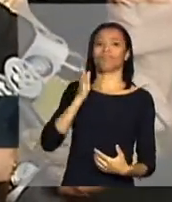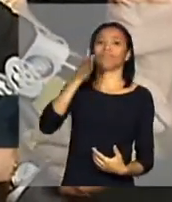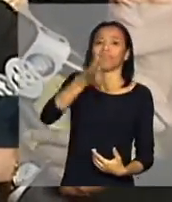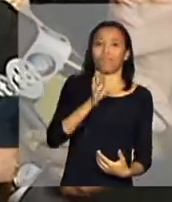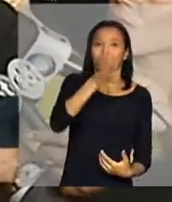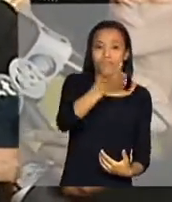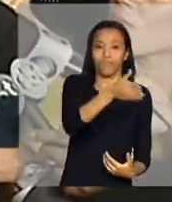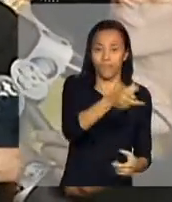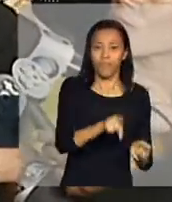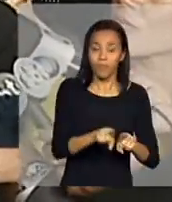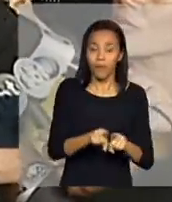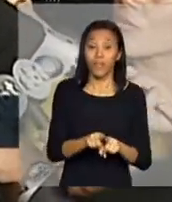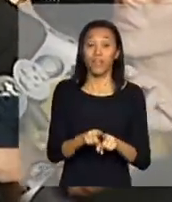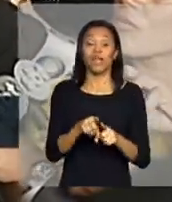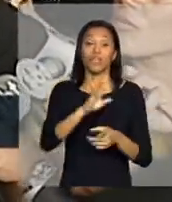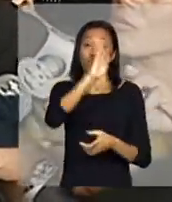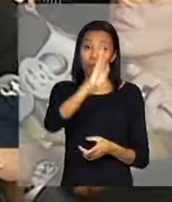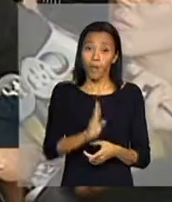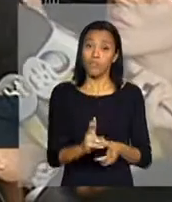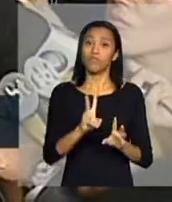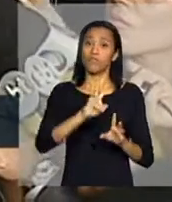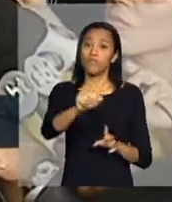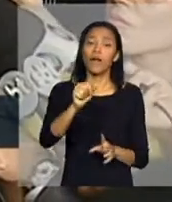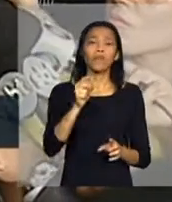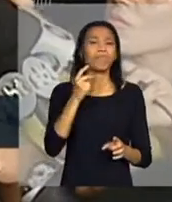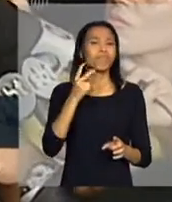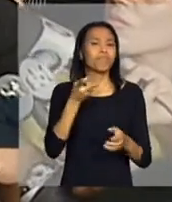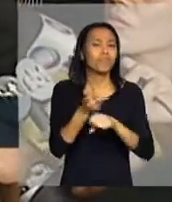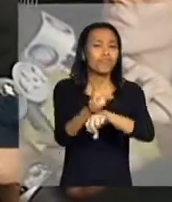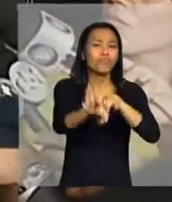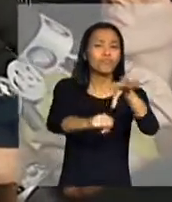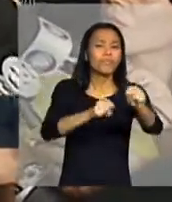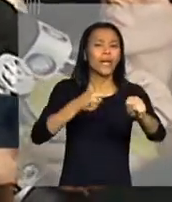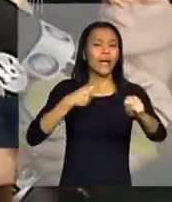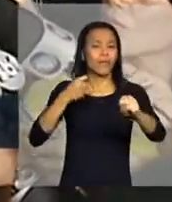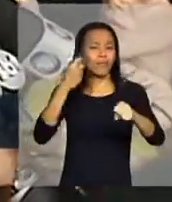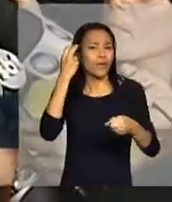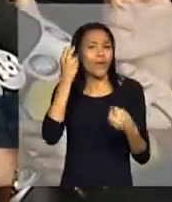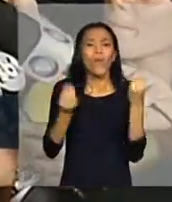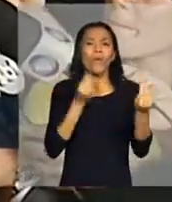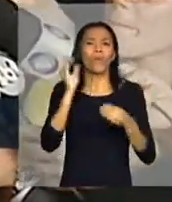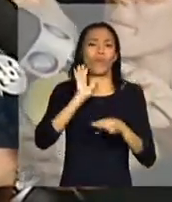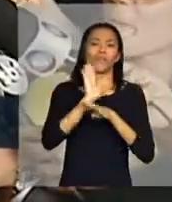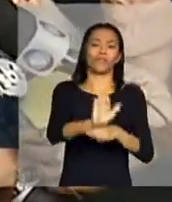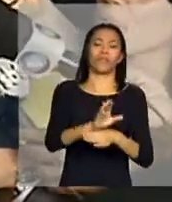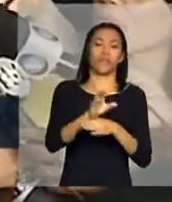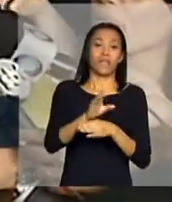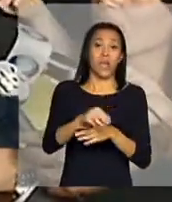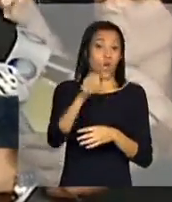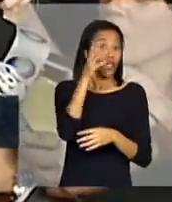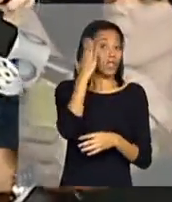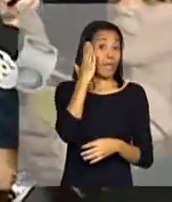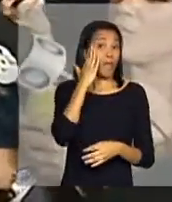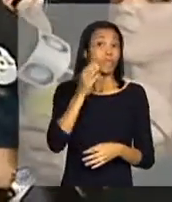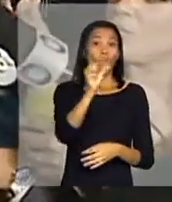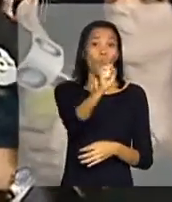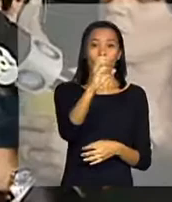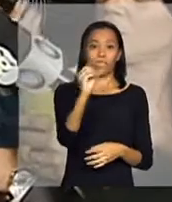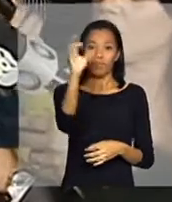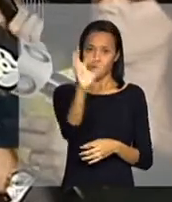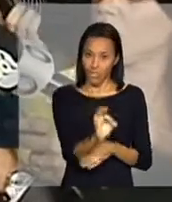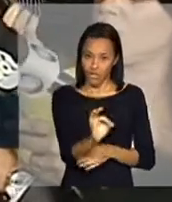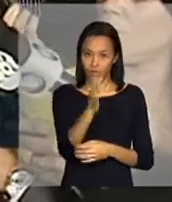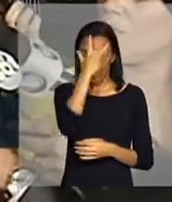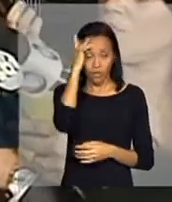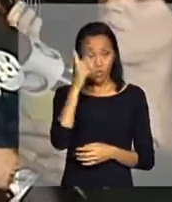também buscar uma alternativa que nos pareça mais inteligente diante do quadro colocado. Nós sabemos que 80% dos haitianos